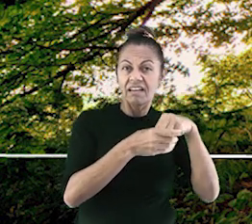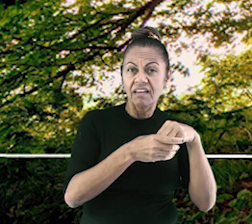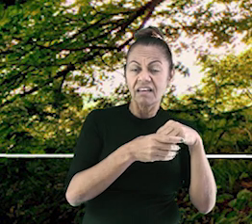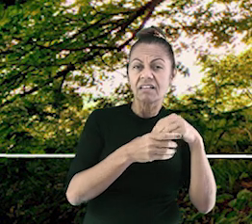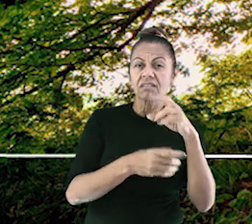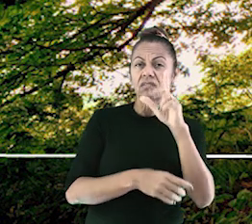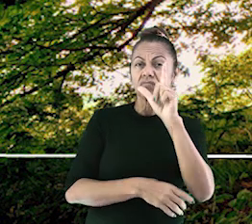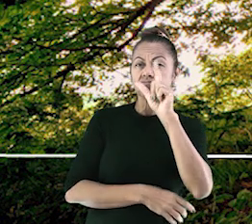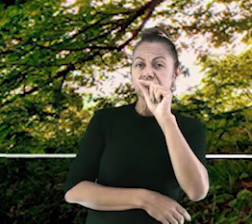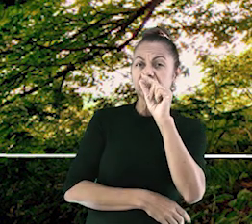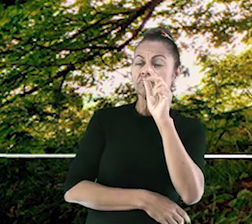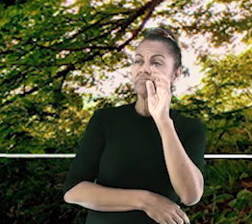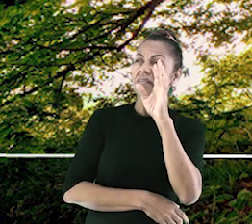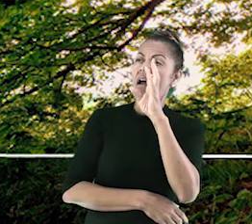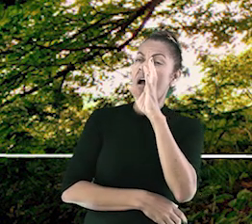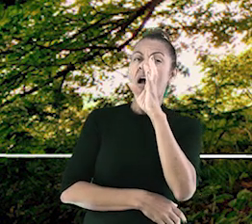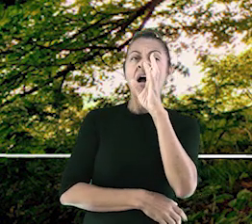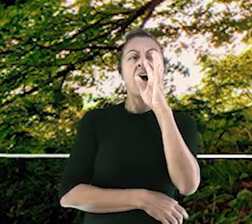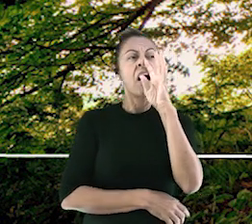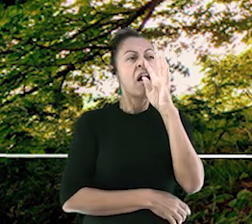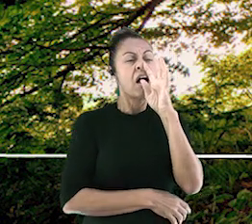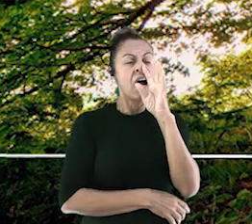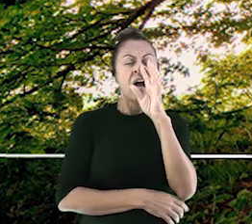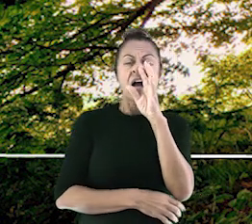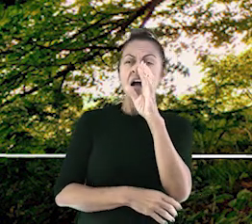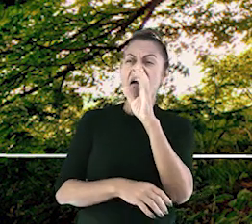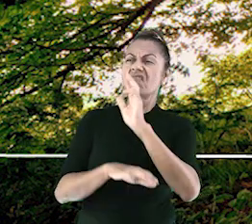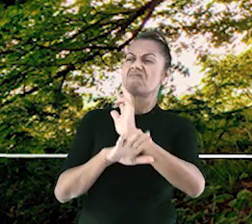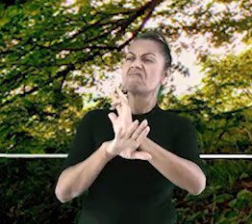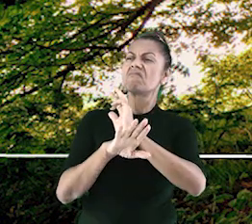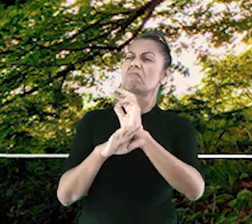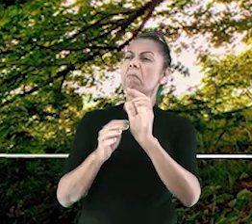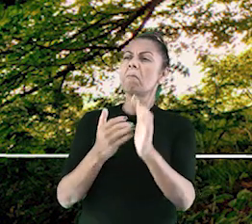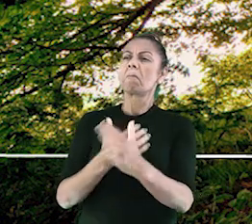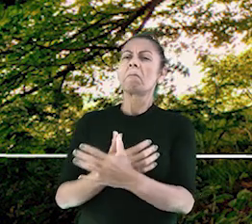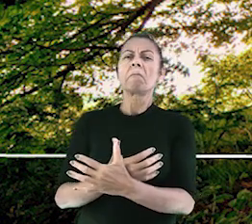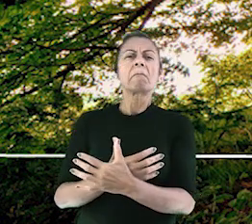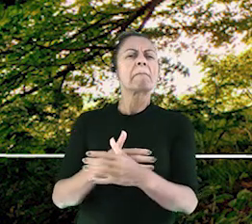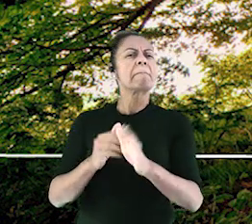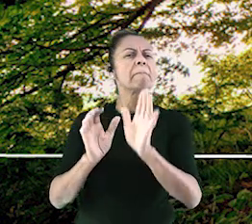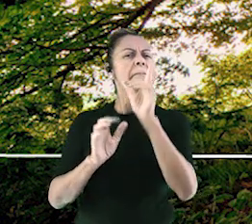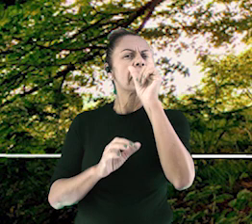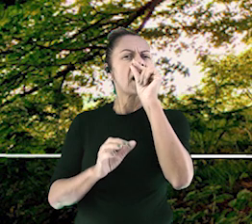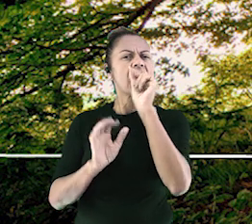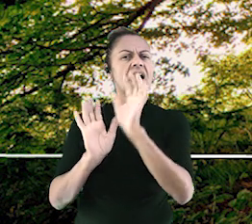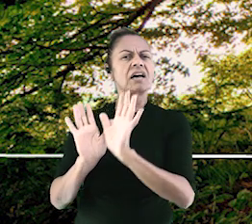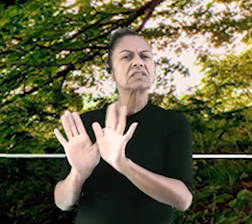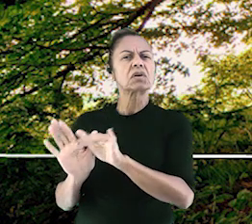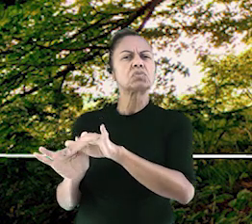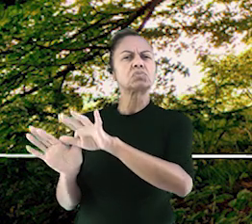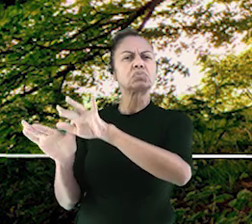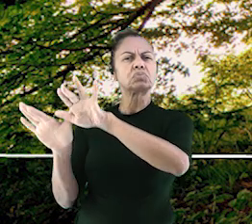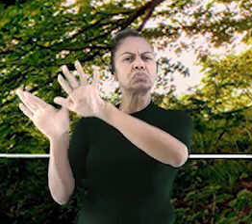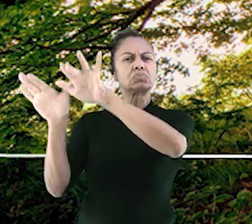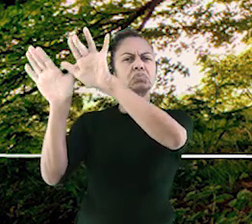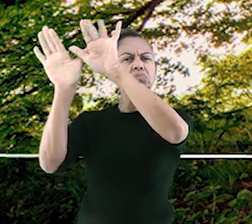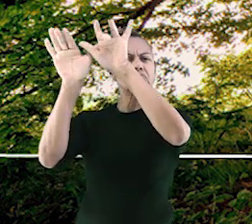ficava observando da sua gaiola aqueles outros pássaros voando,